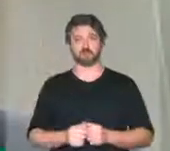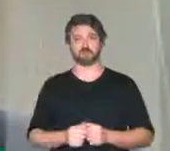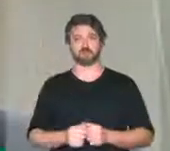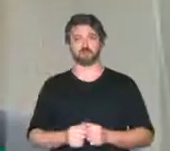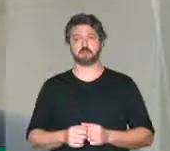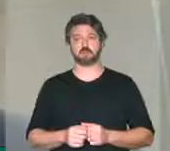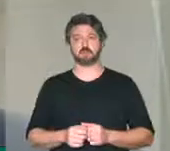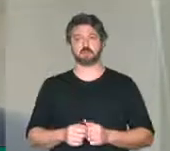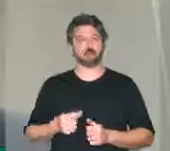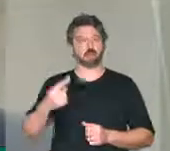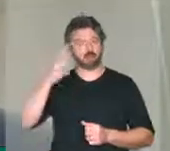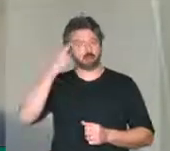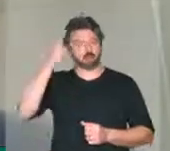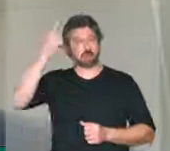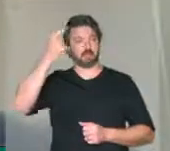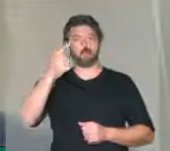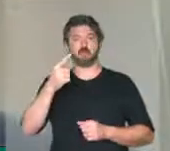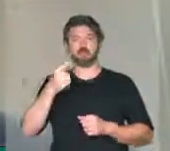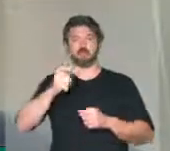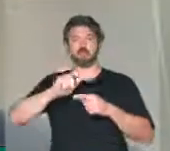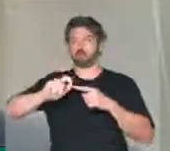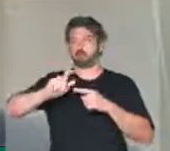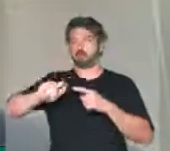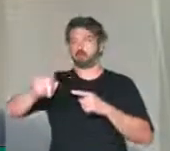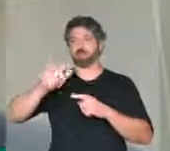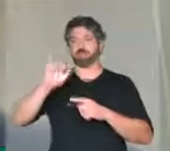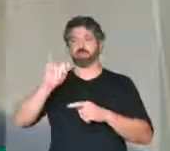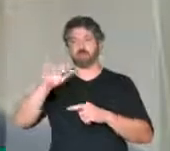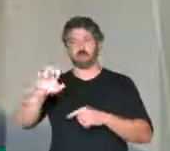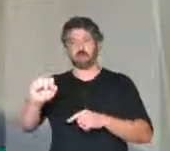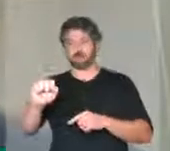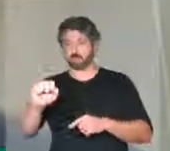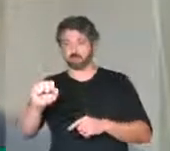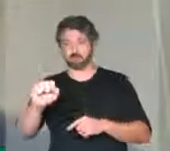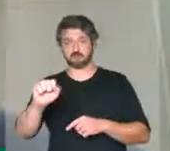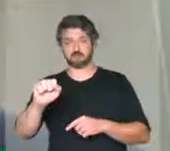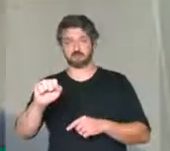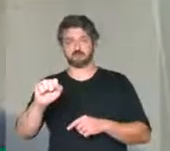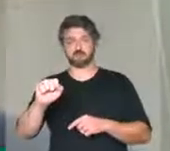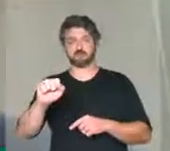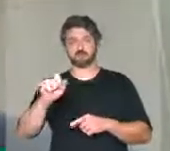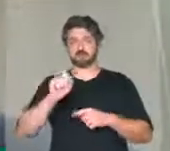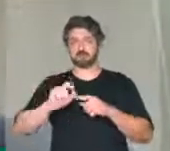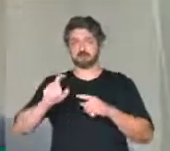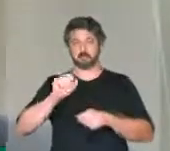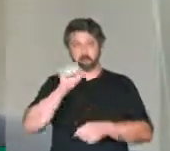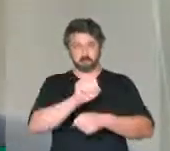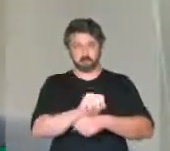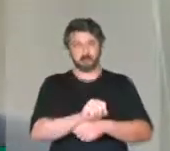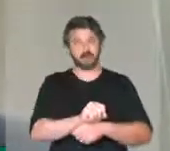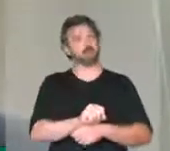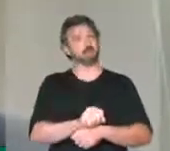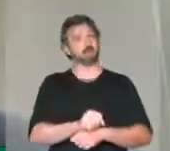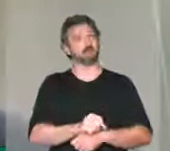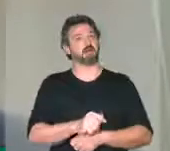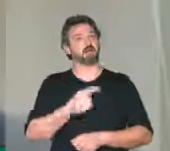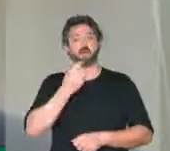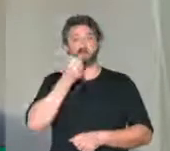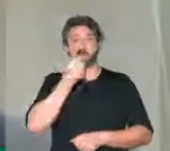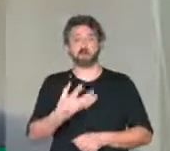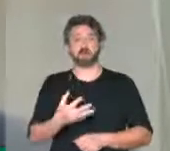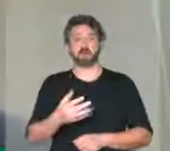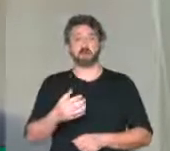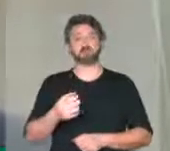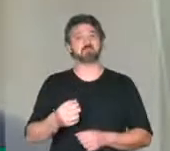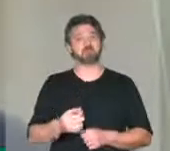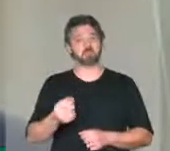de suspender as obrigações do pagamento dos estudantes junto ao FIES foi uma sacada muito feliz